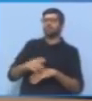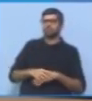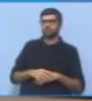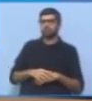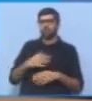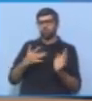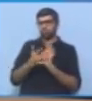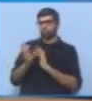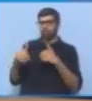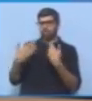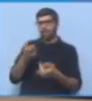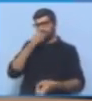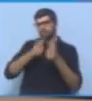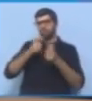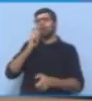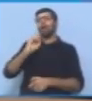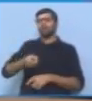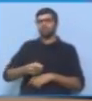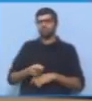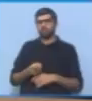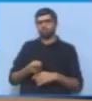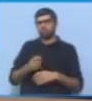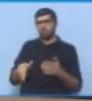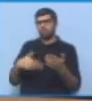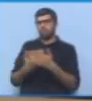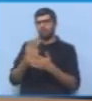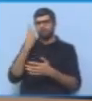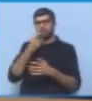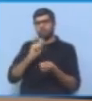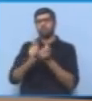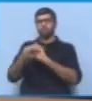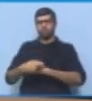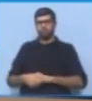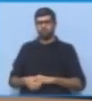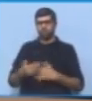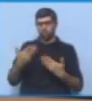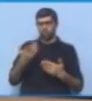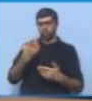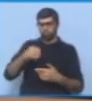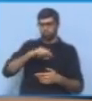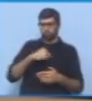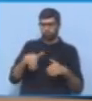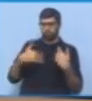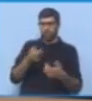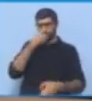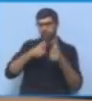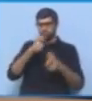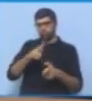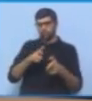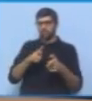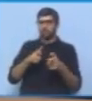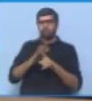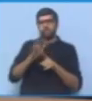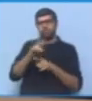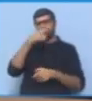que Jesus tinha para dar às pessoas que, de facto, a vida dessas pessoas mudava? O que é que hoje nós temos para dar às pessoas que, de facto, essa vida